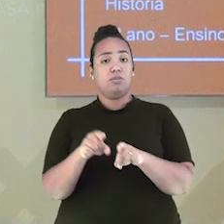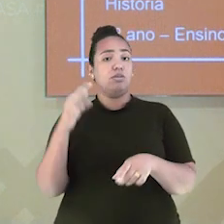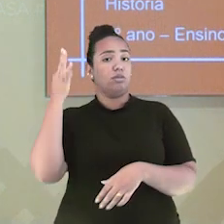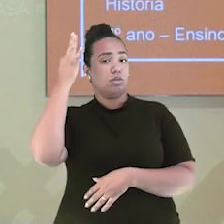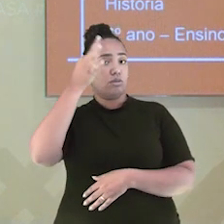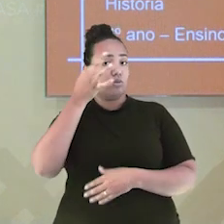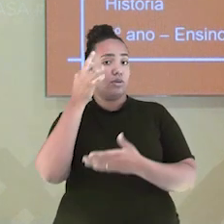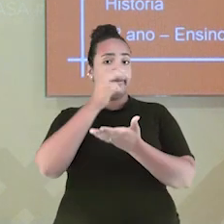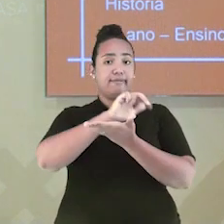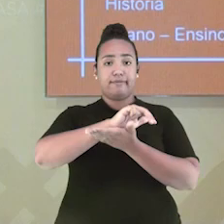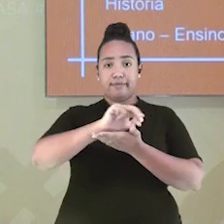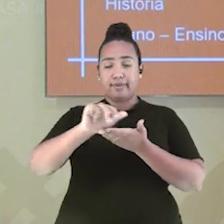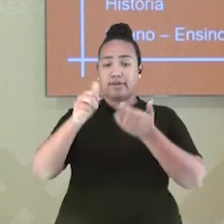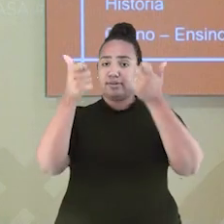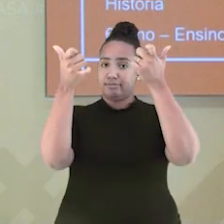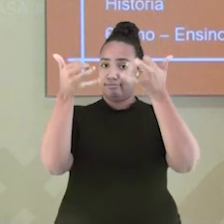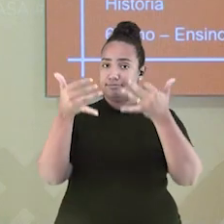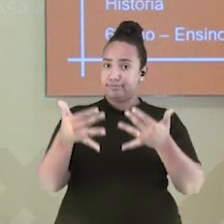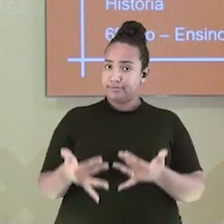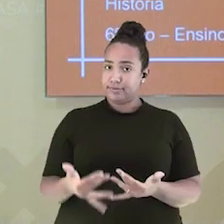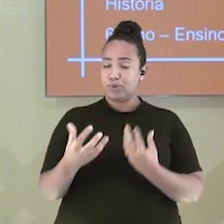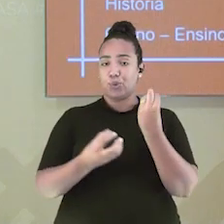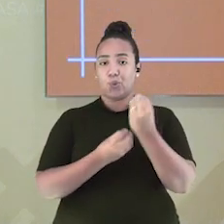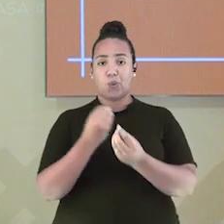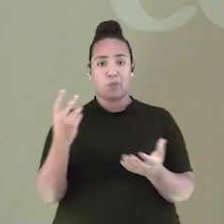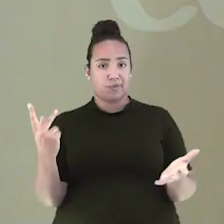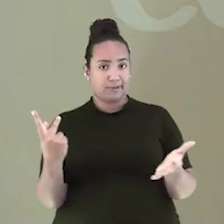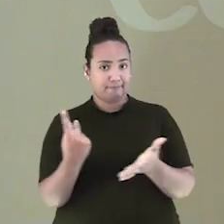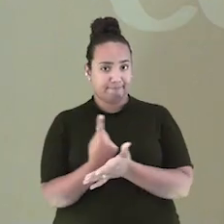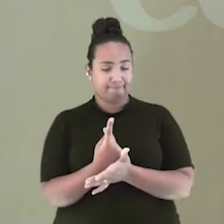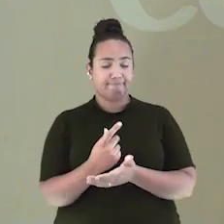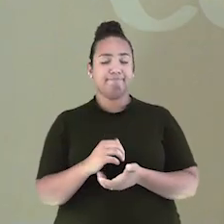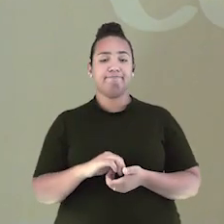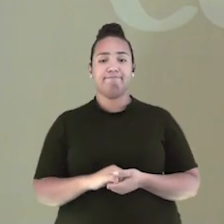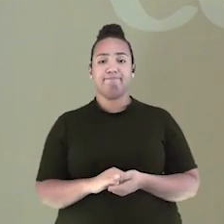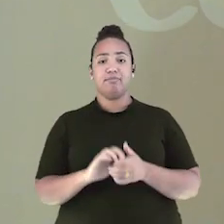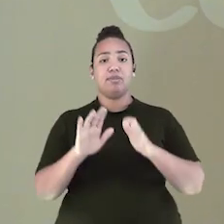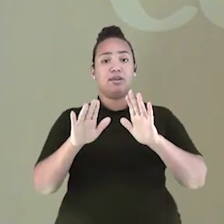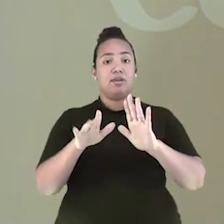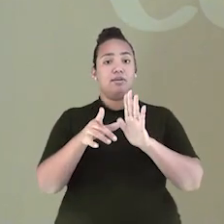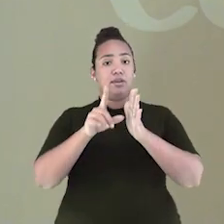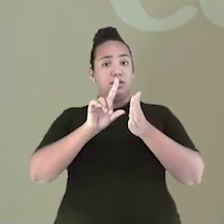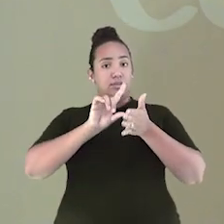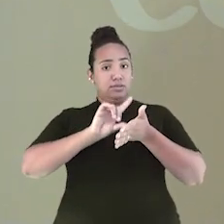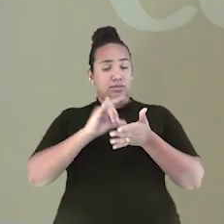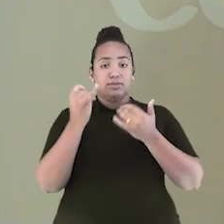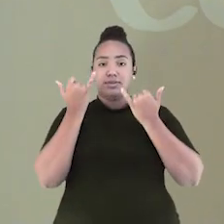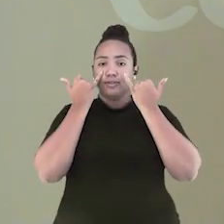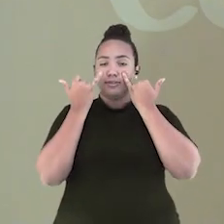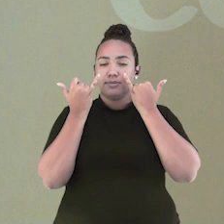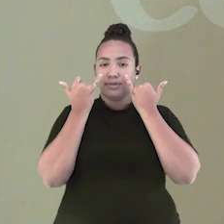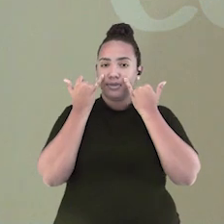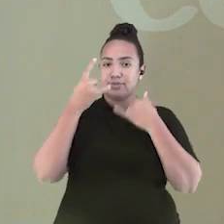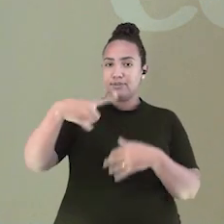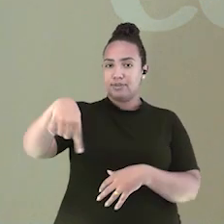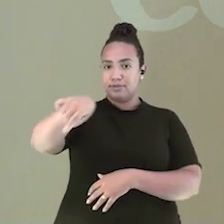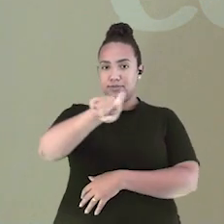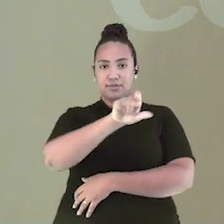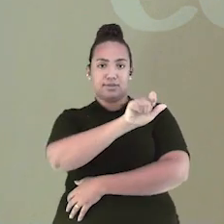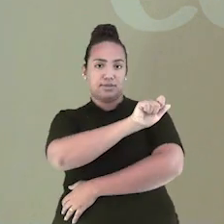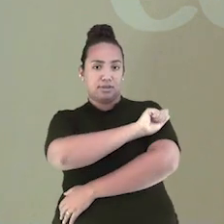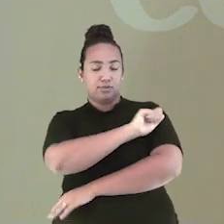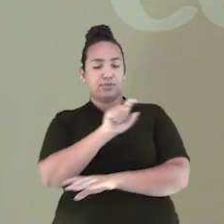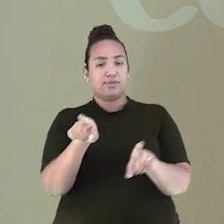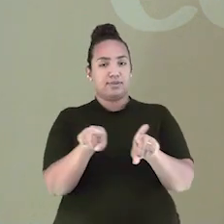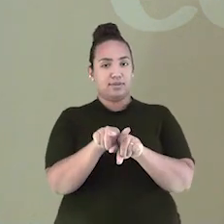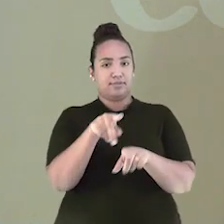que até hoje nos causam muita curiosidade. Mas antes de começar, passarei algumas informações para vocês,